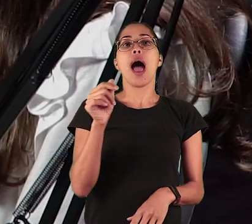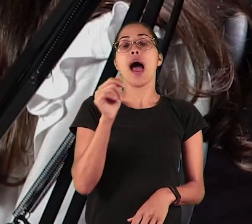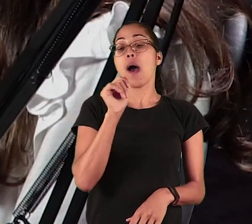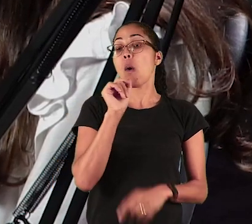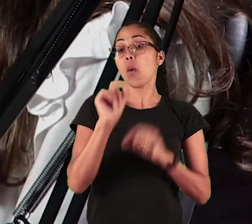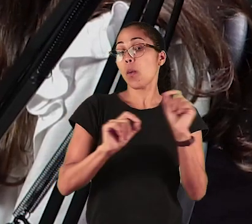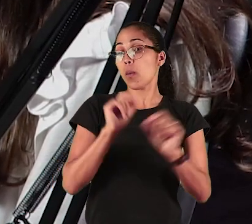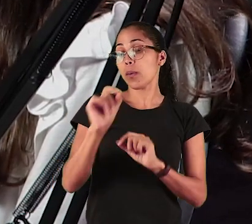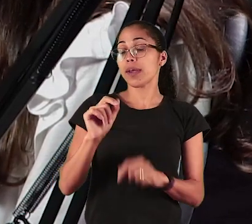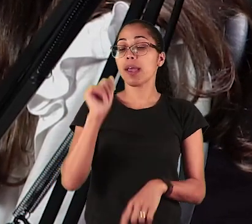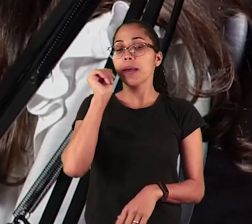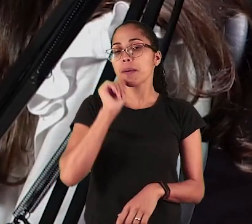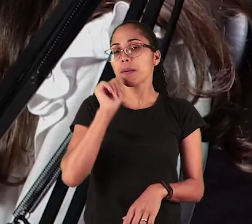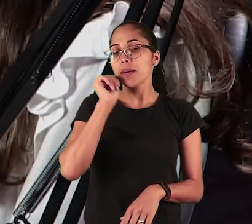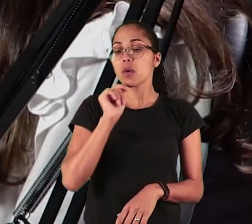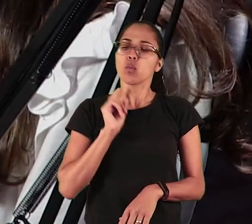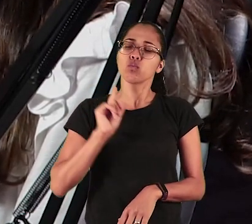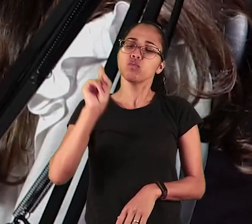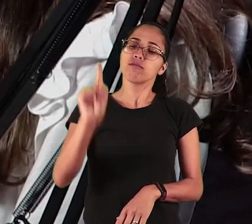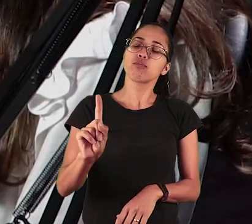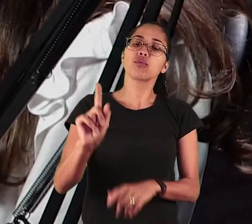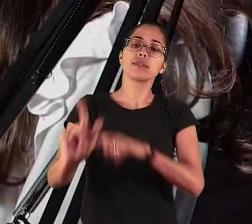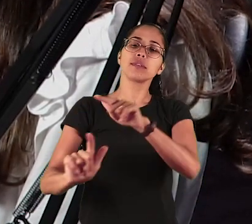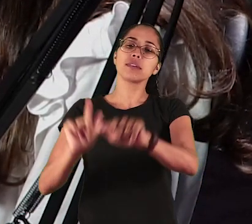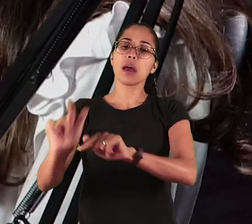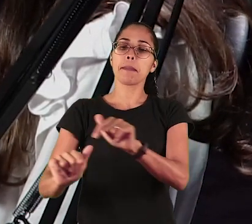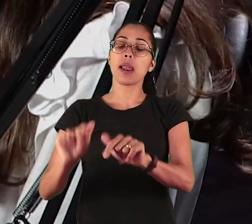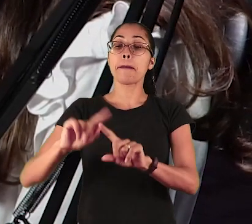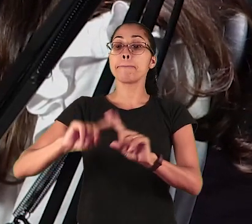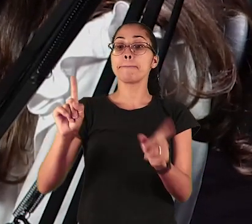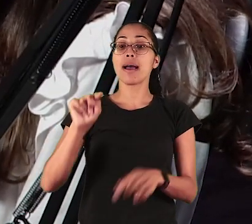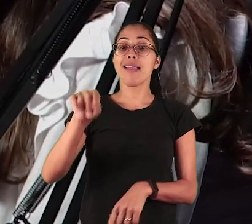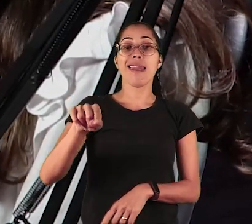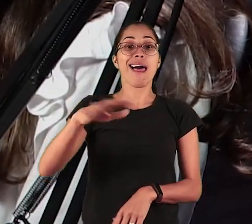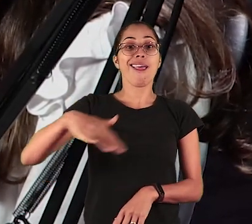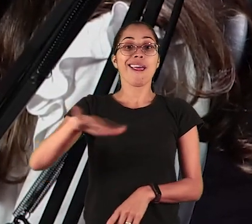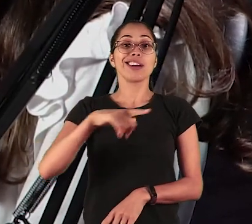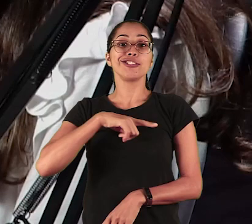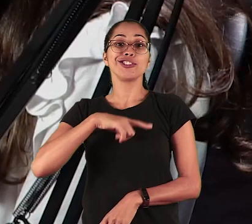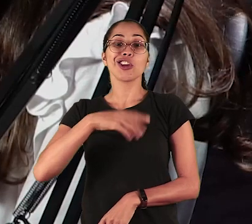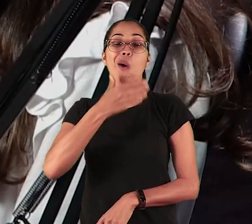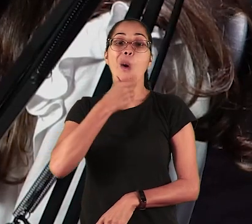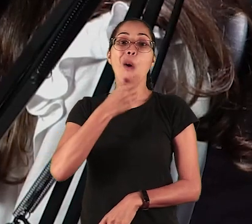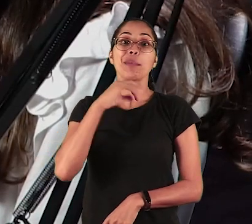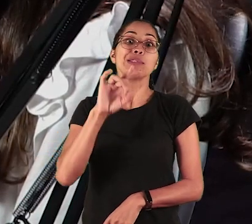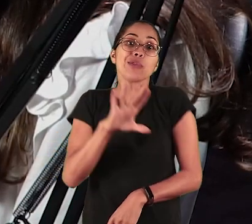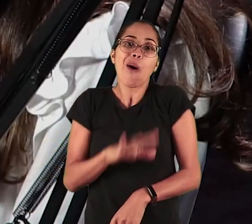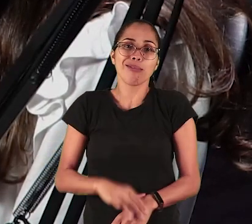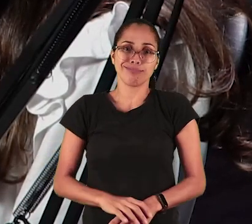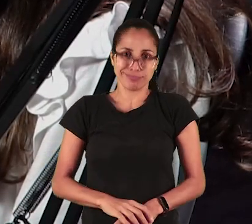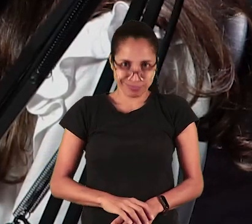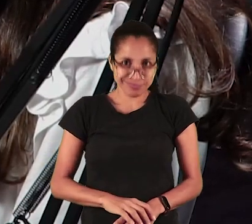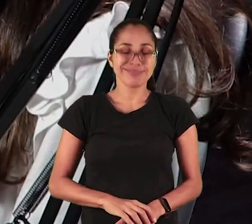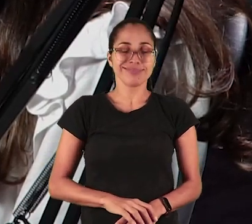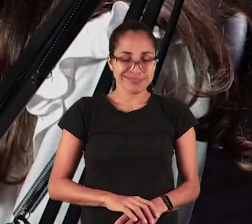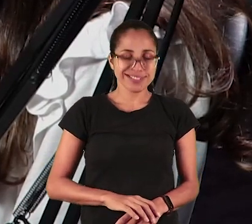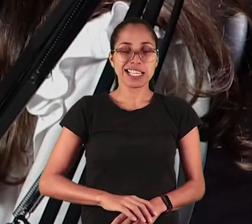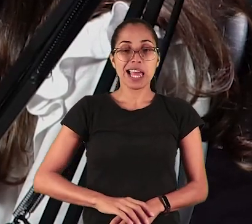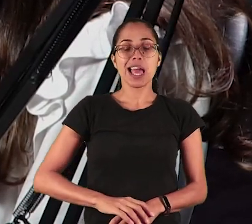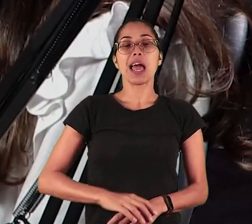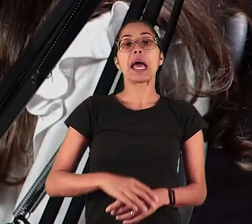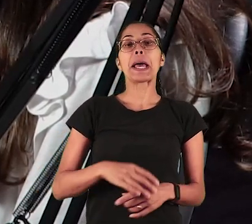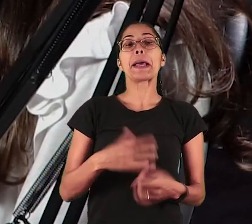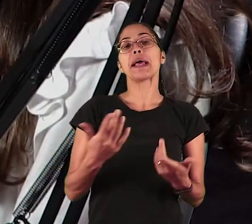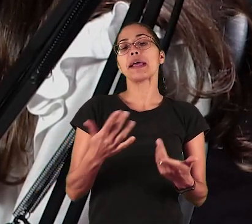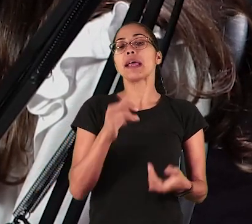masculinas né que que se tem no mercado financeiro são poucas as mulheres hoje que conseguiram ir bem né em Praia São